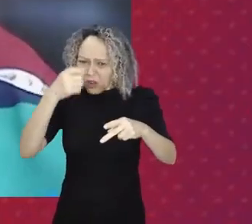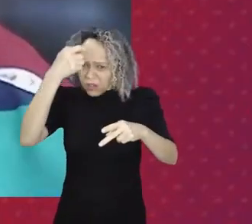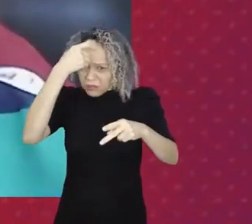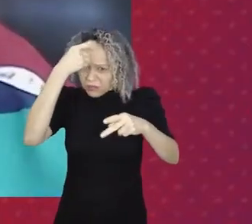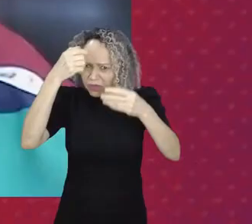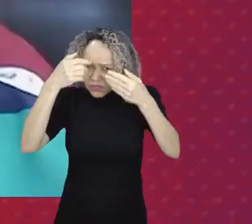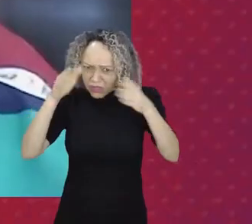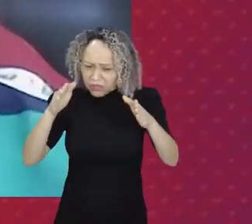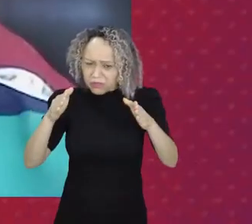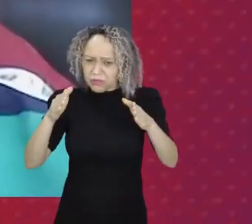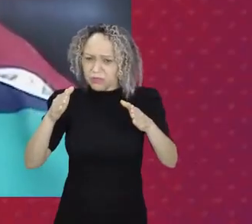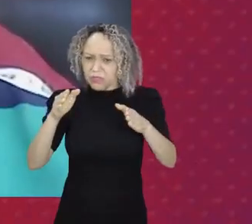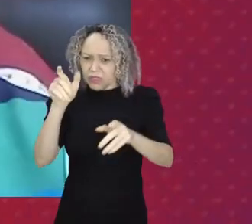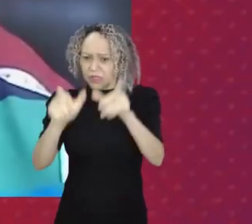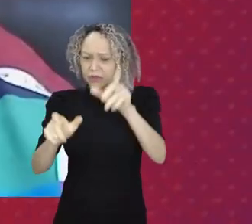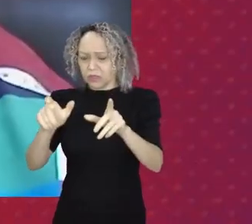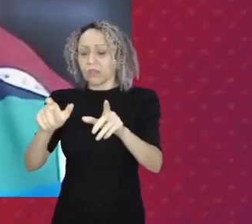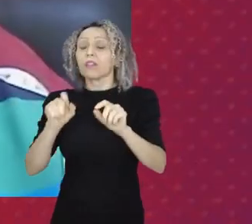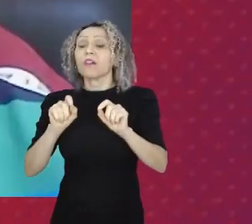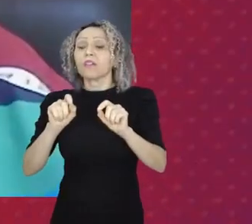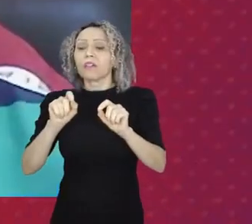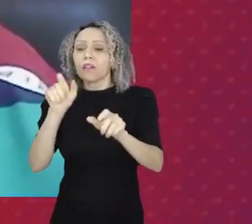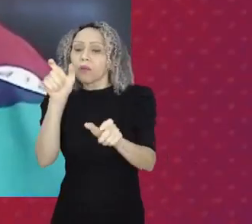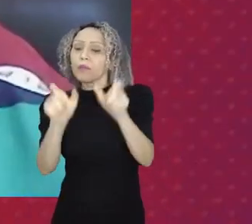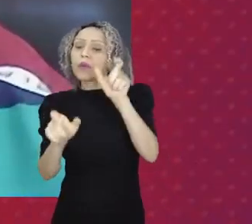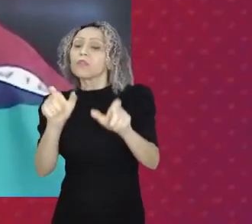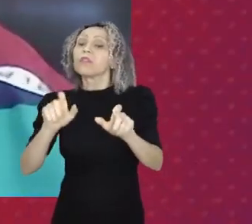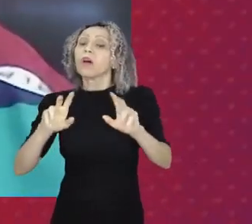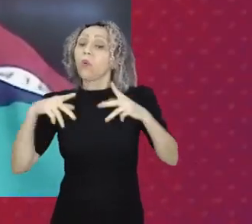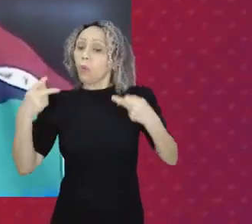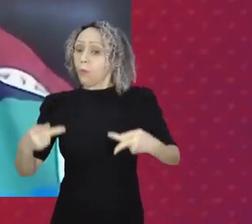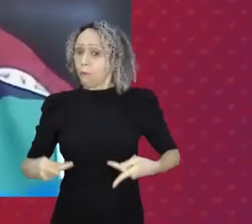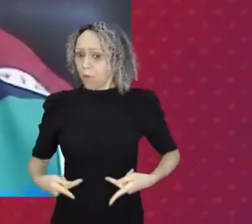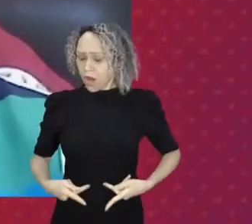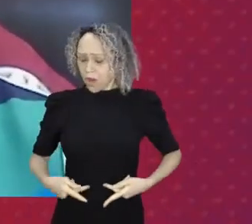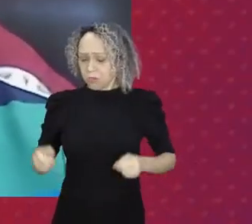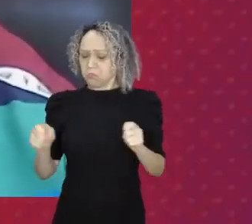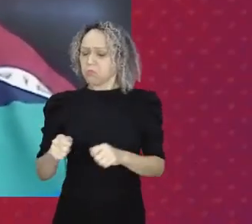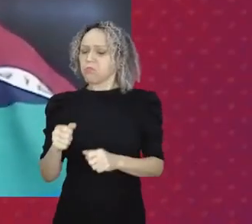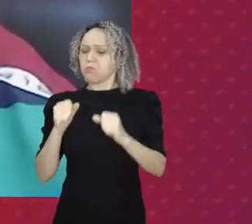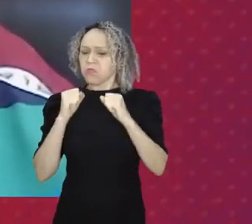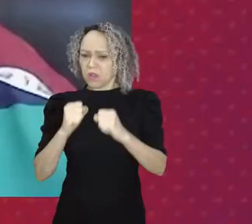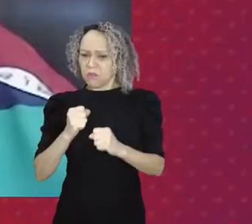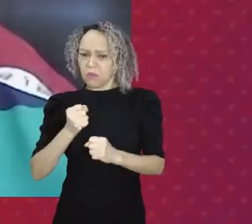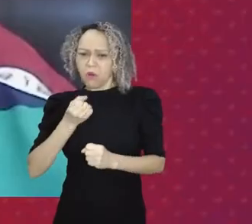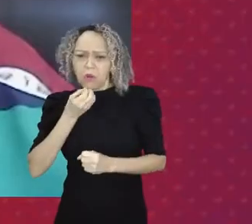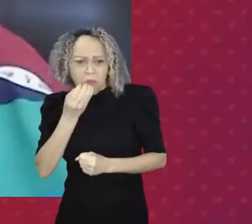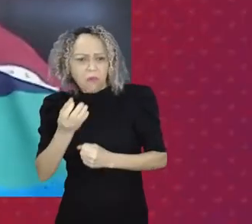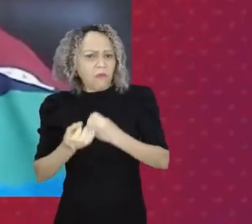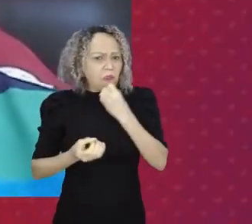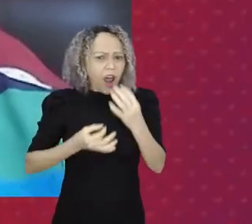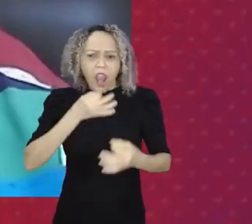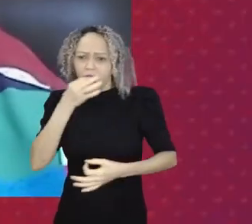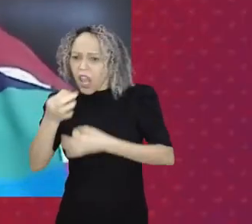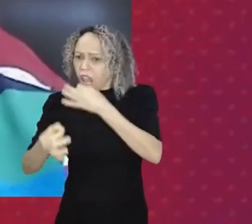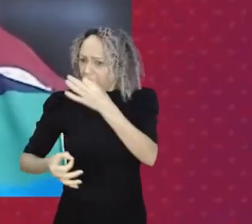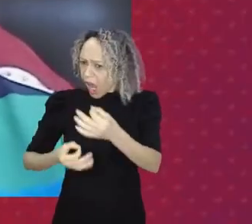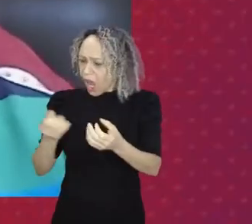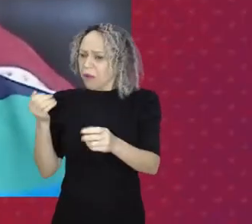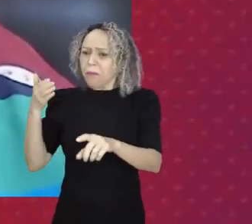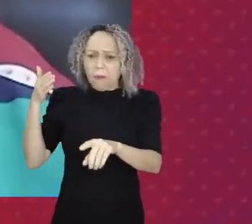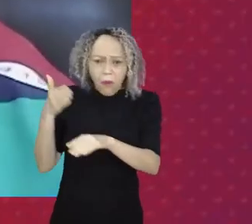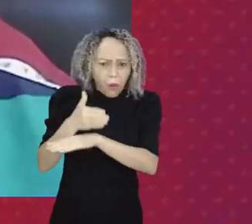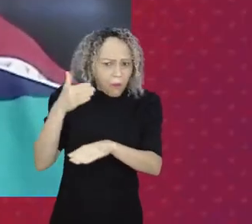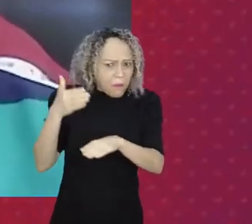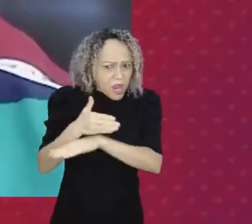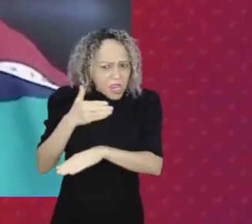são pessoas humanas, têm poder de palavra, têm poder de participação, têm poder de